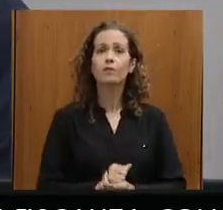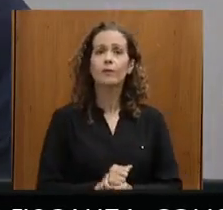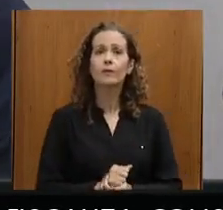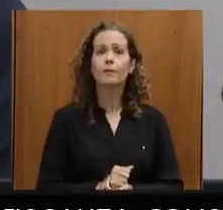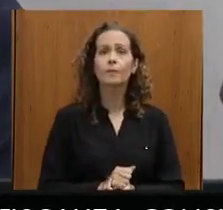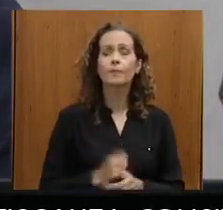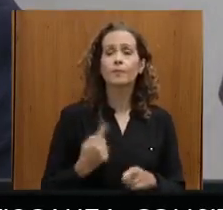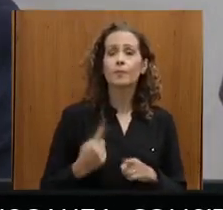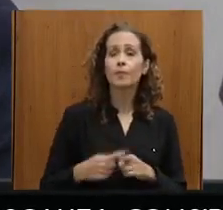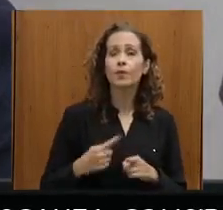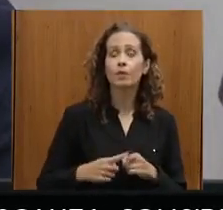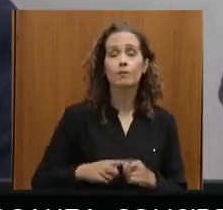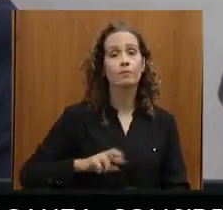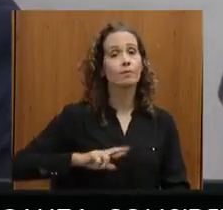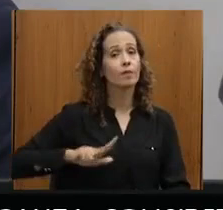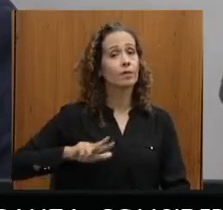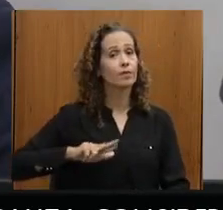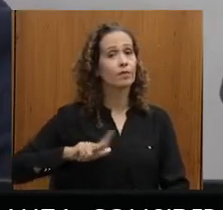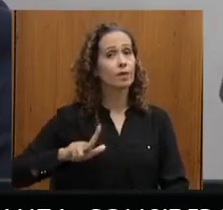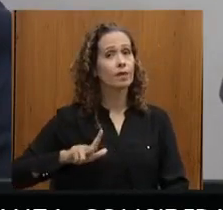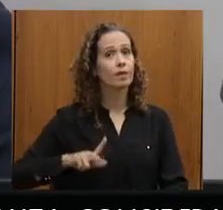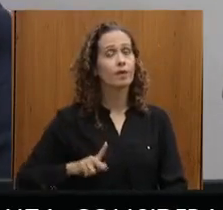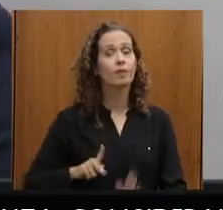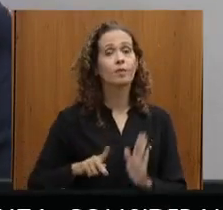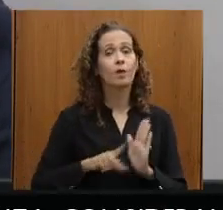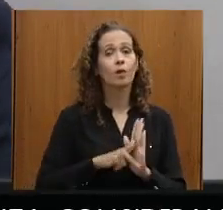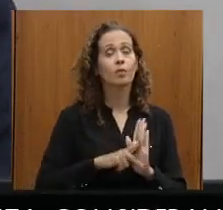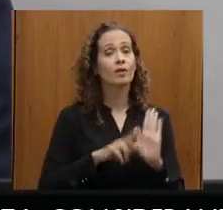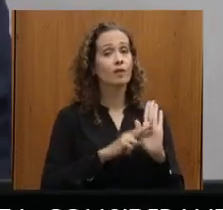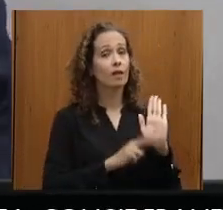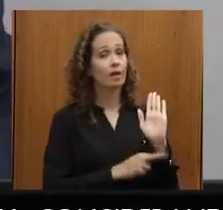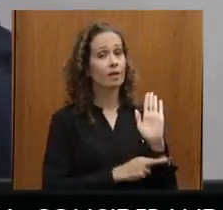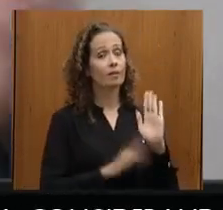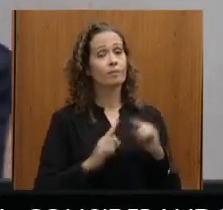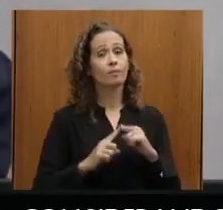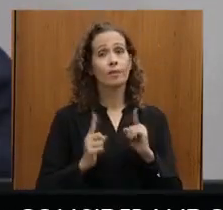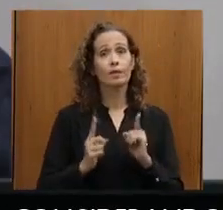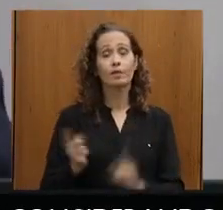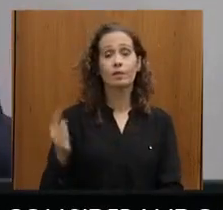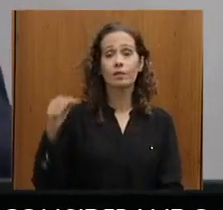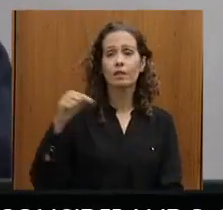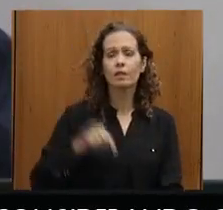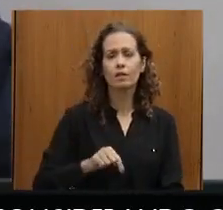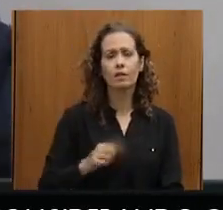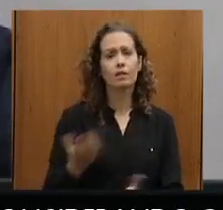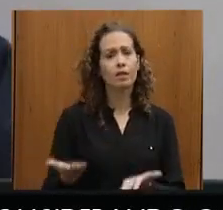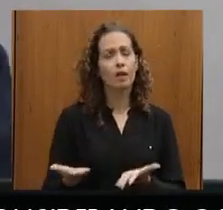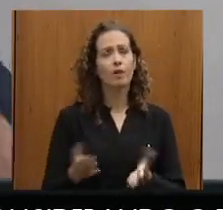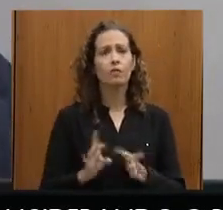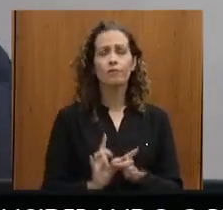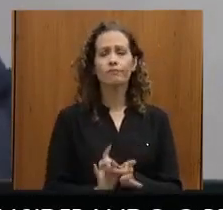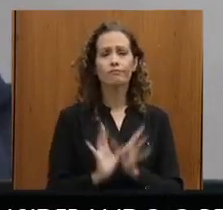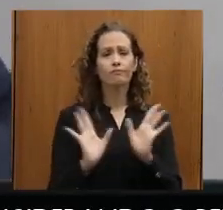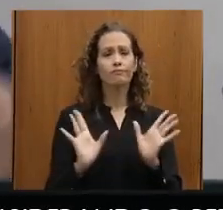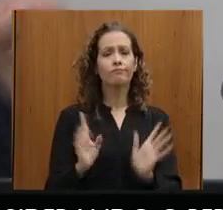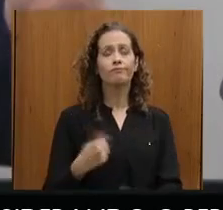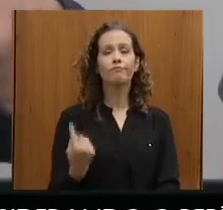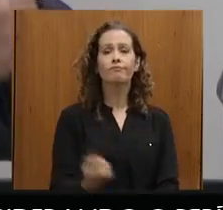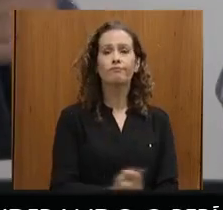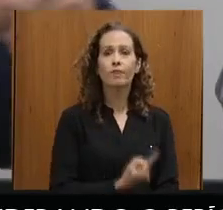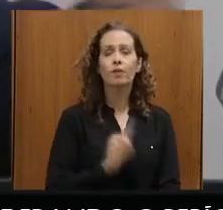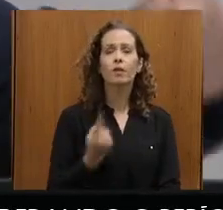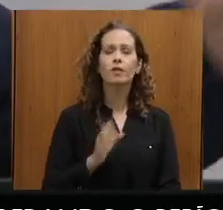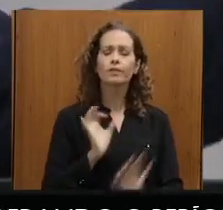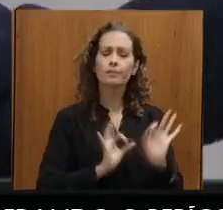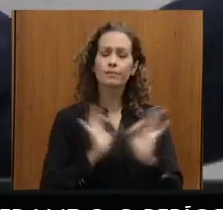é parte, repito, não é da regra do jogo, mas aqui, uma concessão, vamos então estabelecer esse critério,